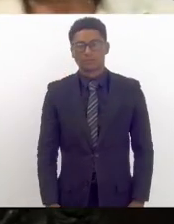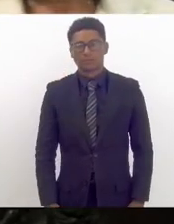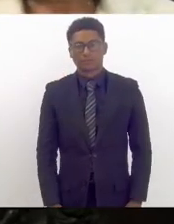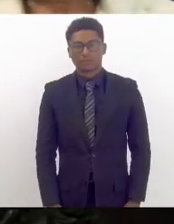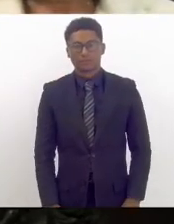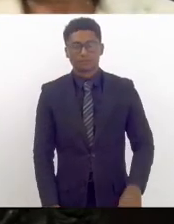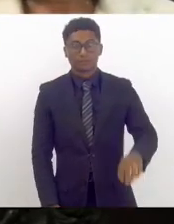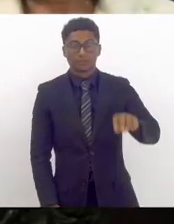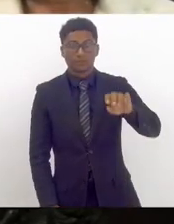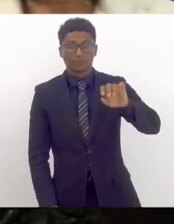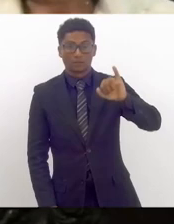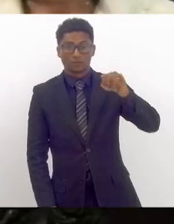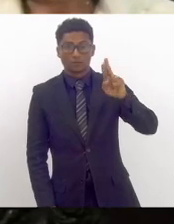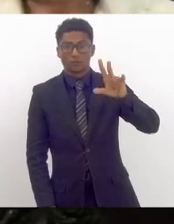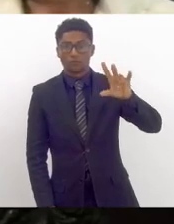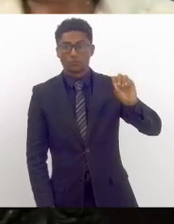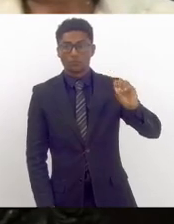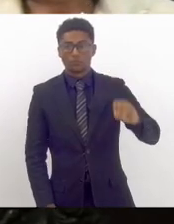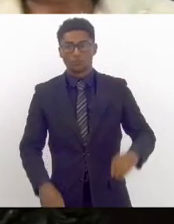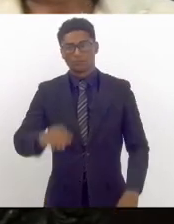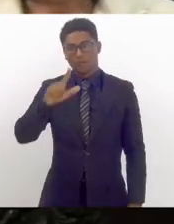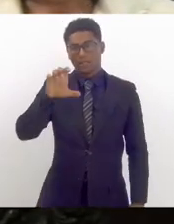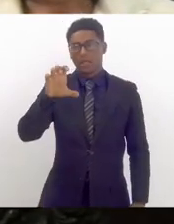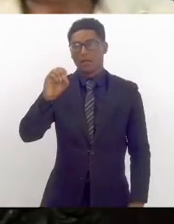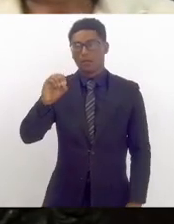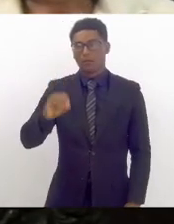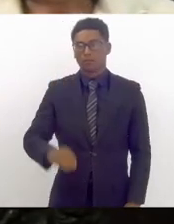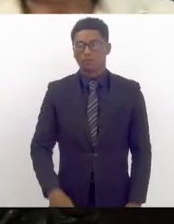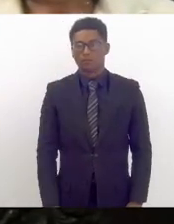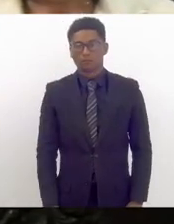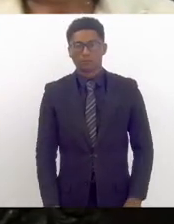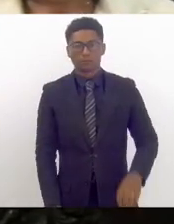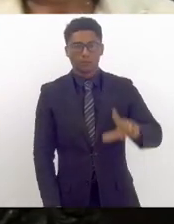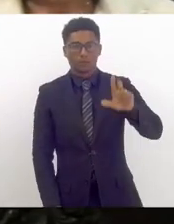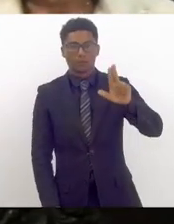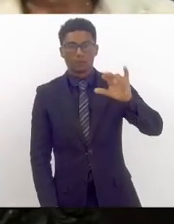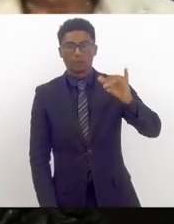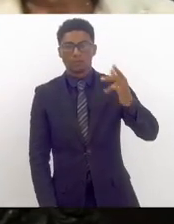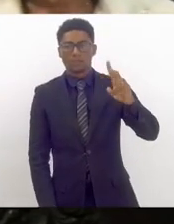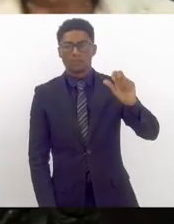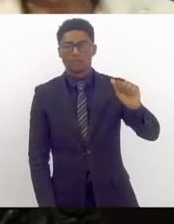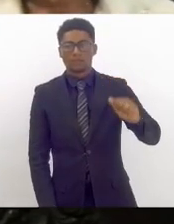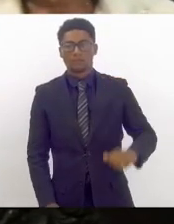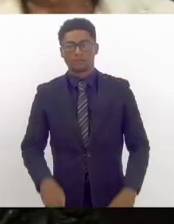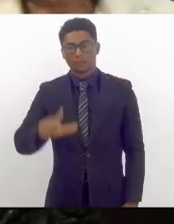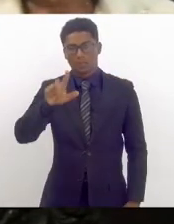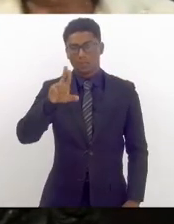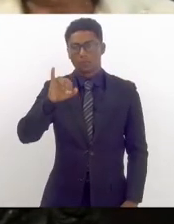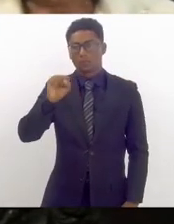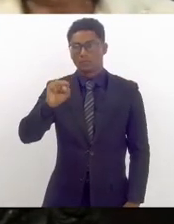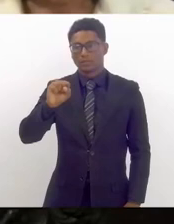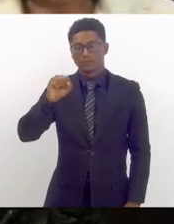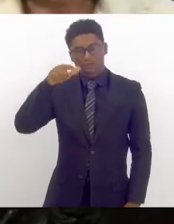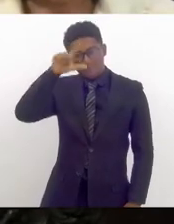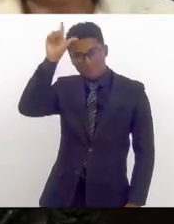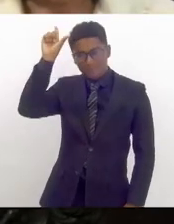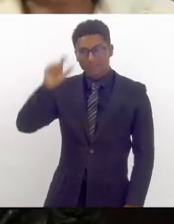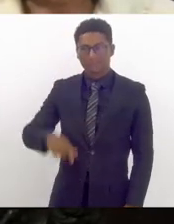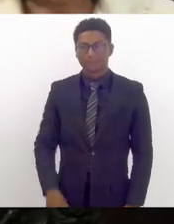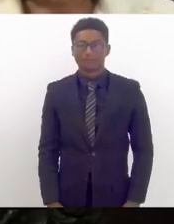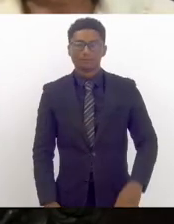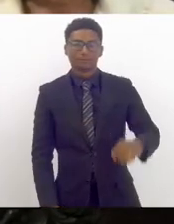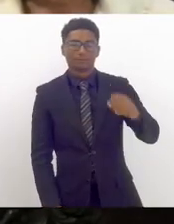Júlio Rocha, Léo Vieira, Lucinha, Luiz Paulo,